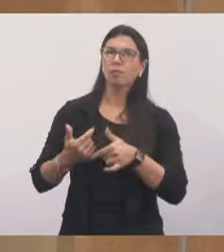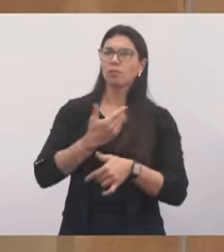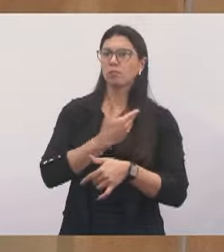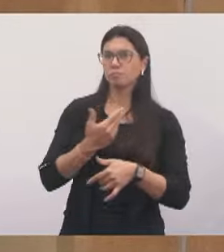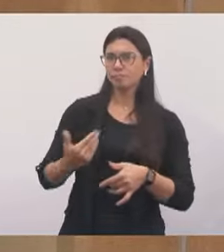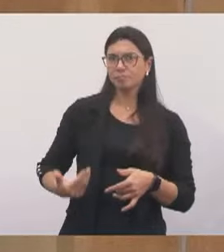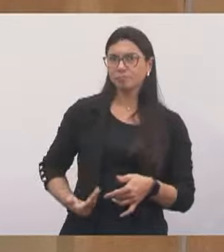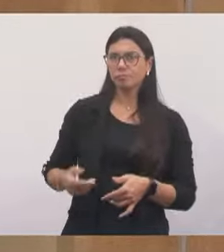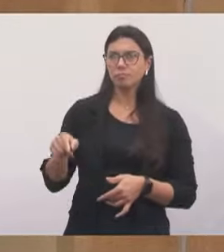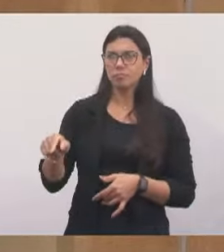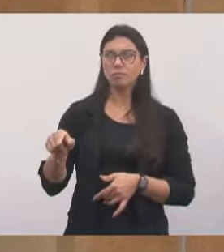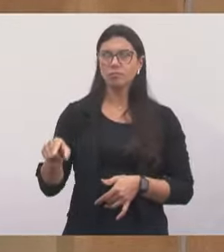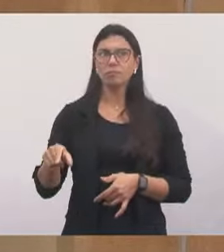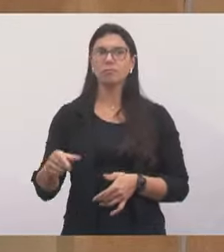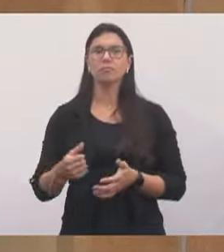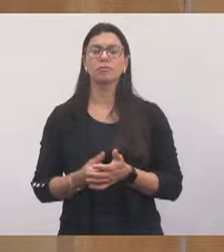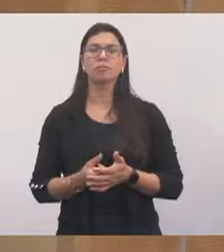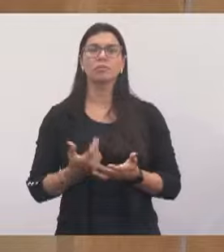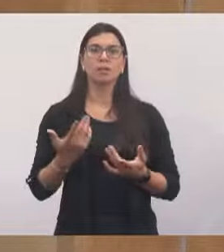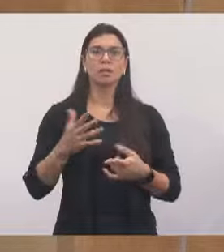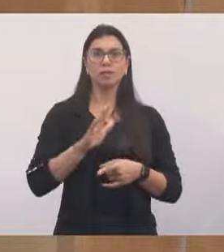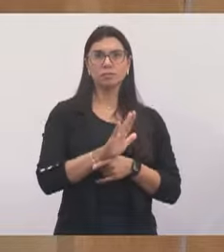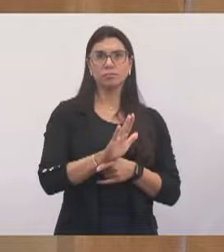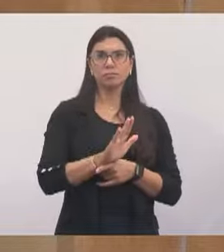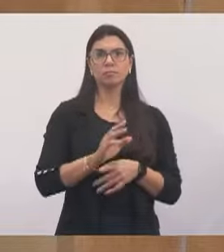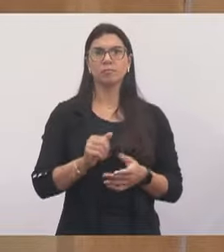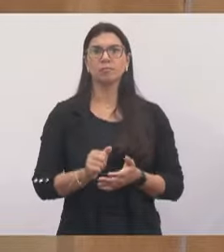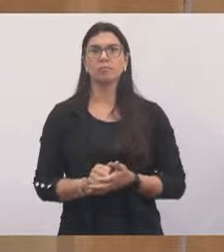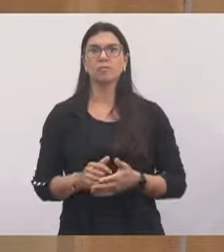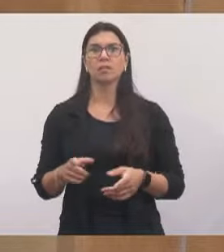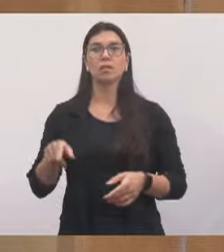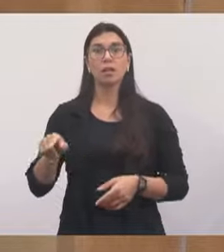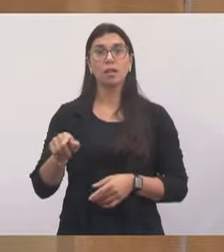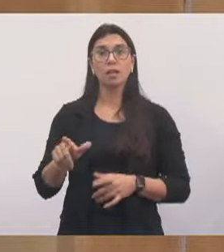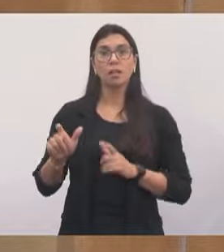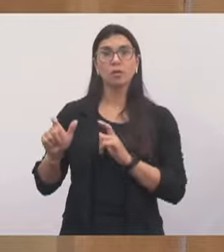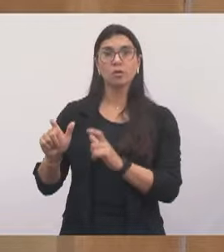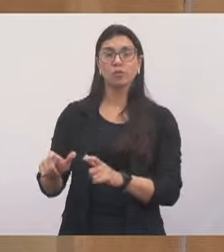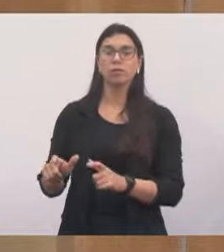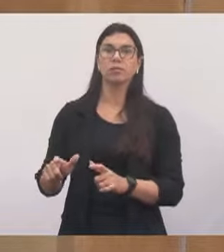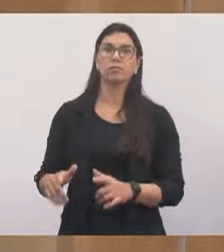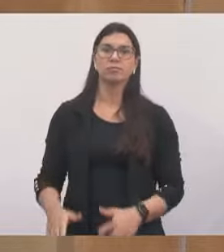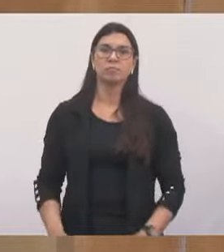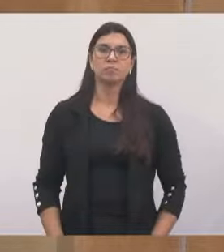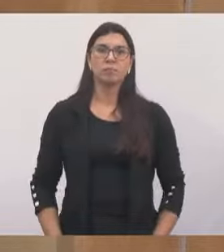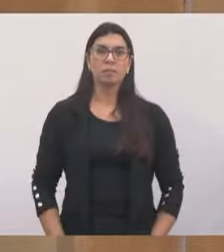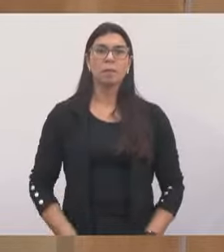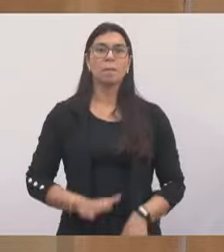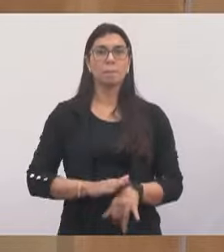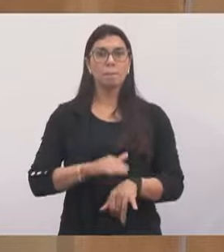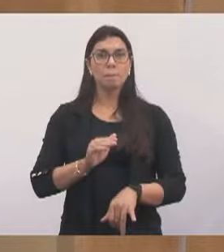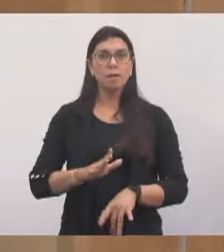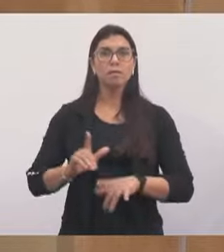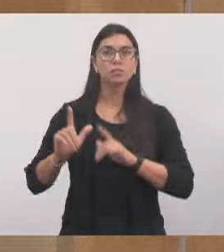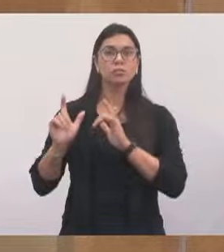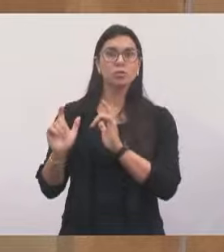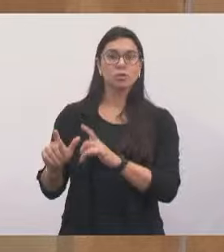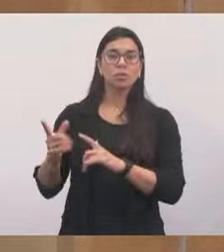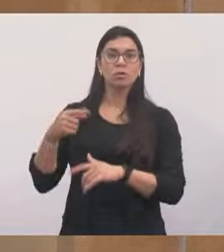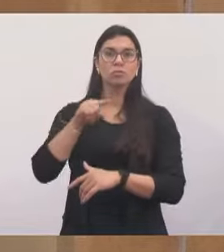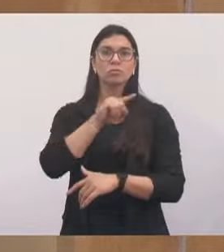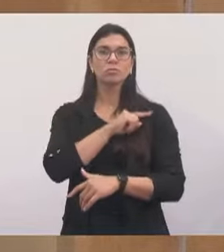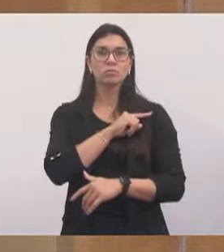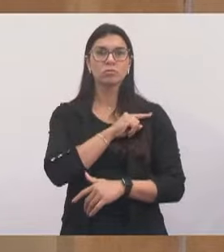o rumo futuro, né, do Ponte Preta, juntamente com o nosso município de Jacareí. Mais um local para que possa